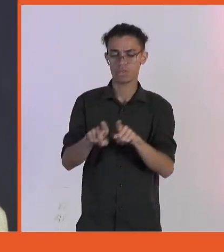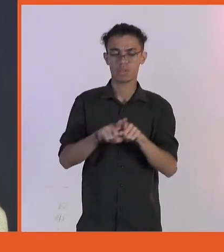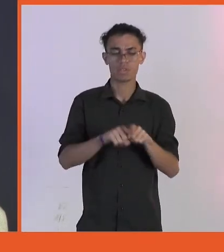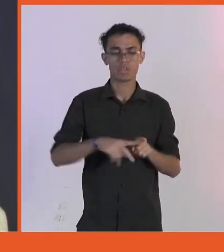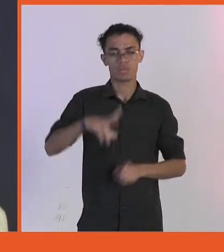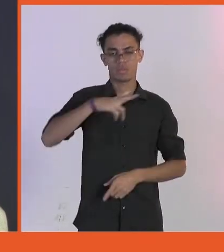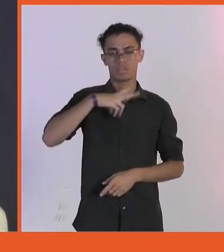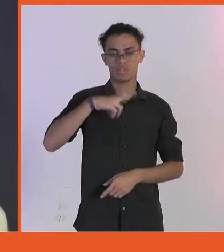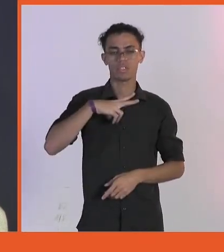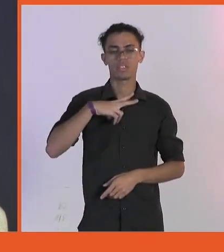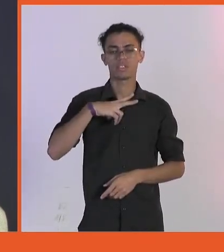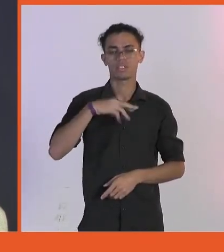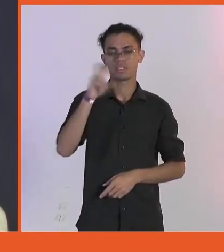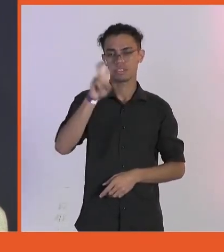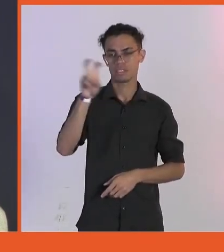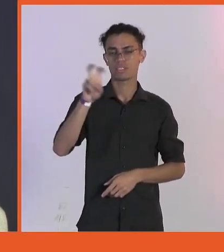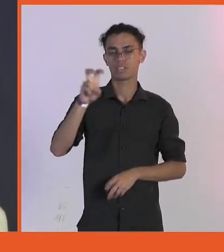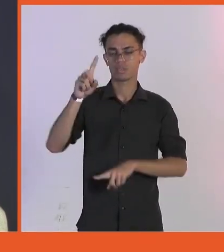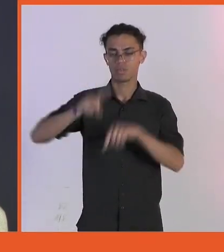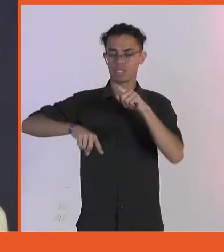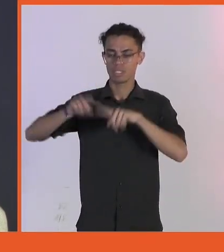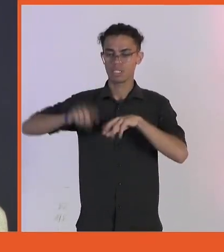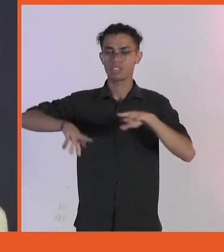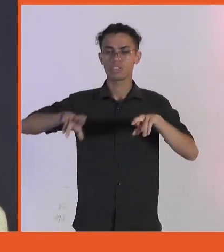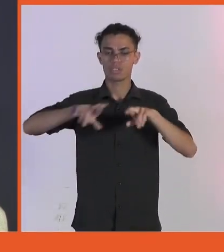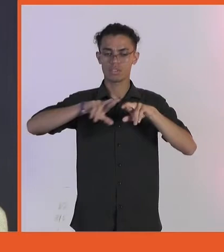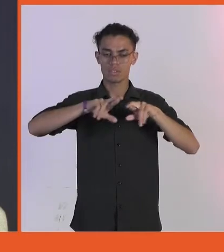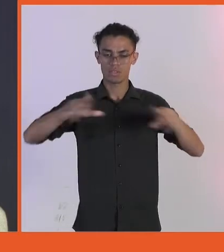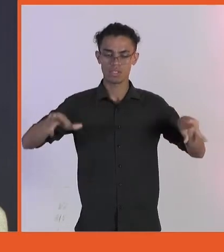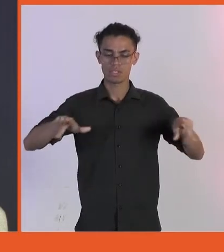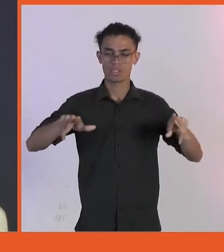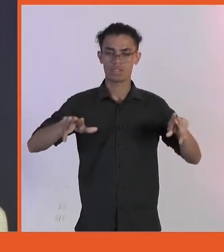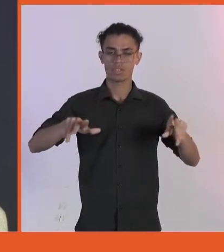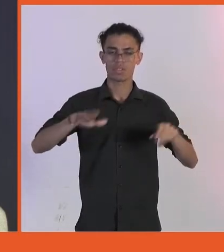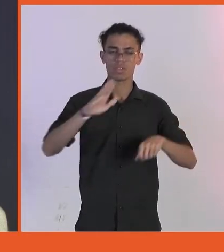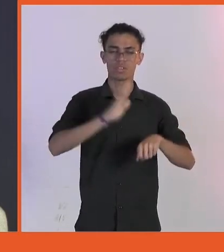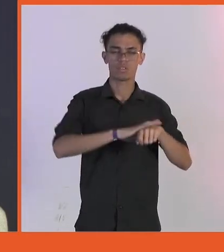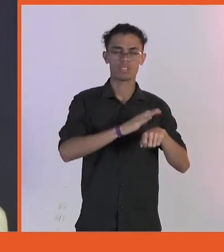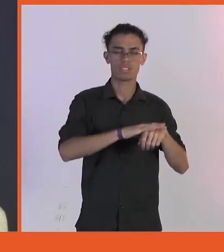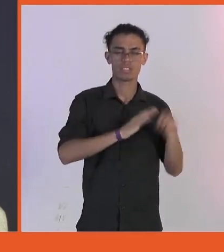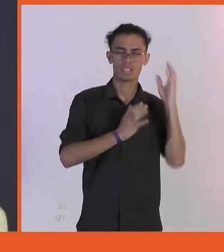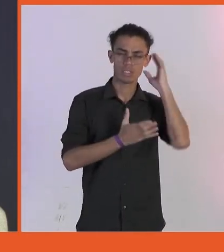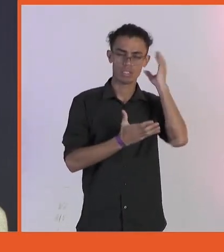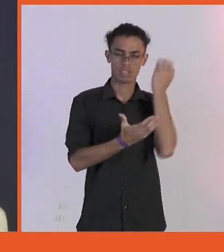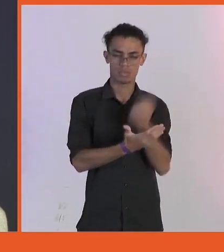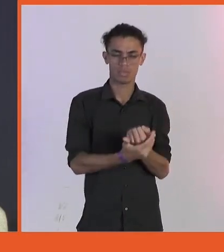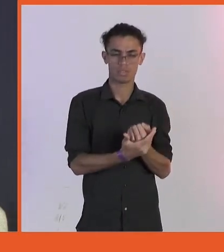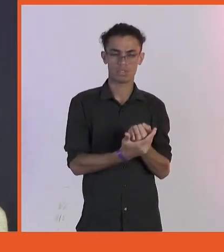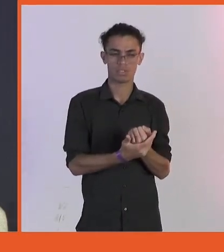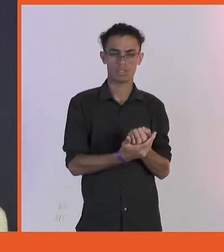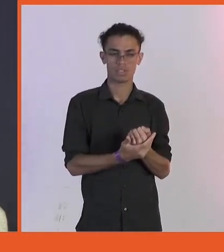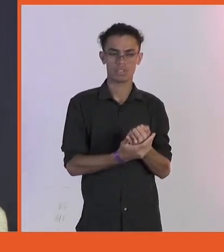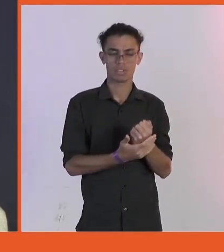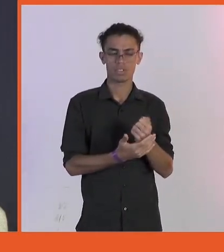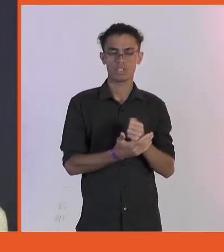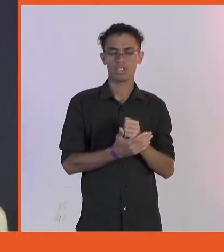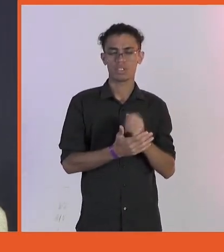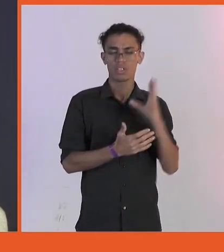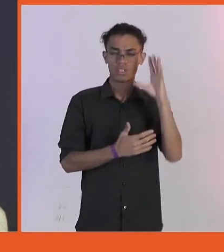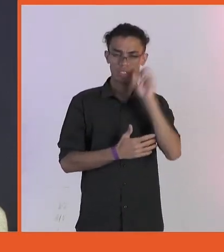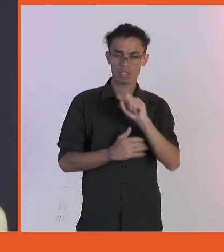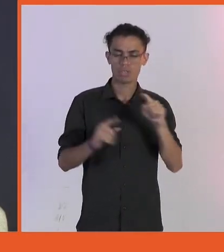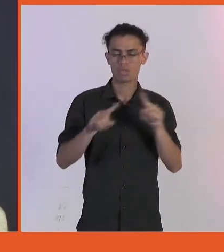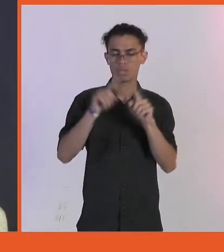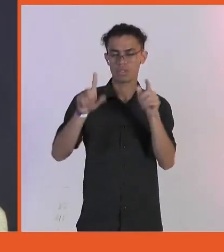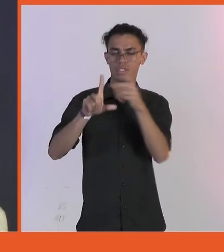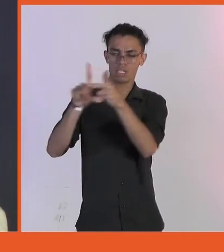né? 5 produtos diferentes, eu fazia tudo. A única coisa que eu não fazia era editar podcast, porque eu achava um saco. Mas os vídeos do YouTube, as lives, as thumbs, tudo é o que eu